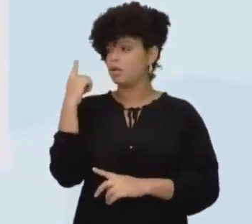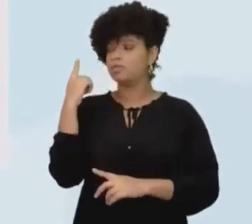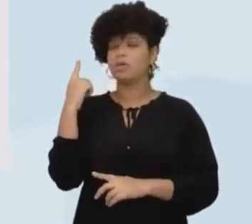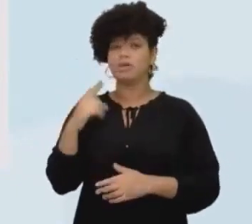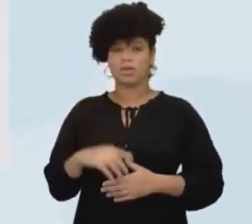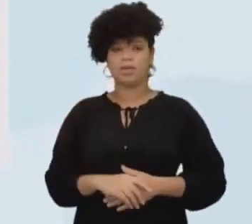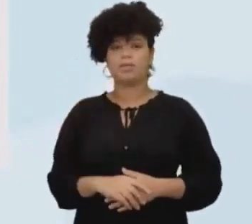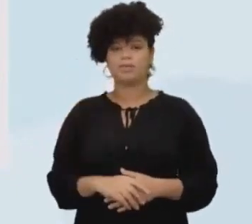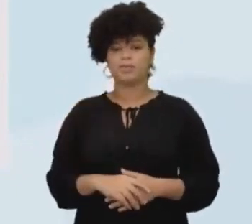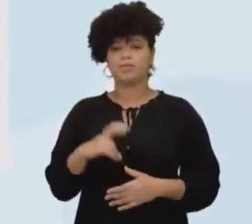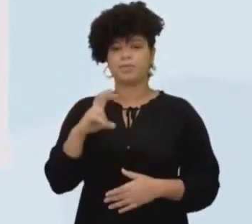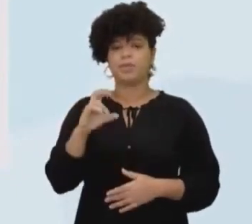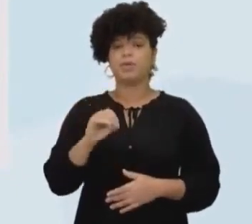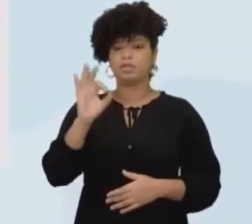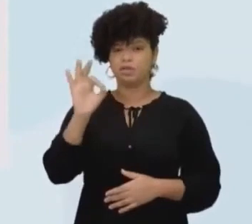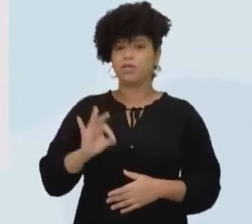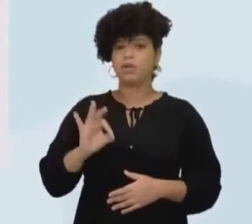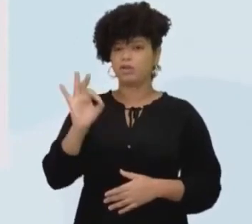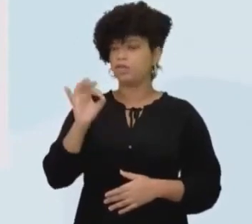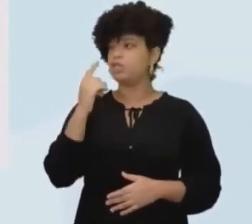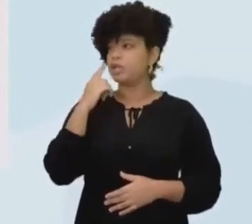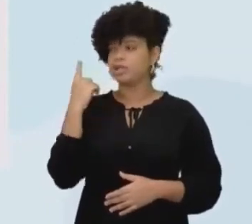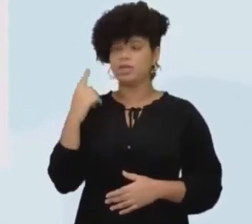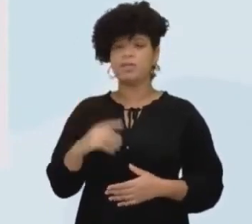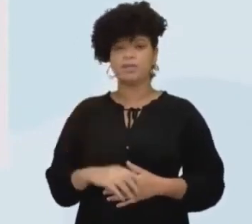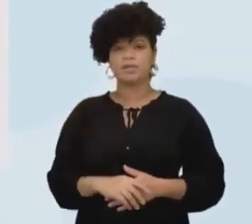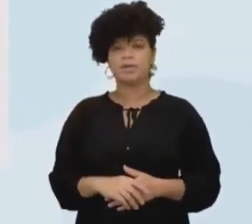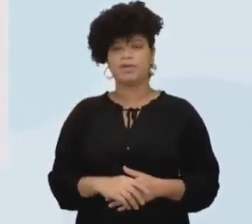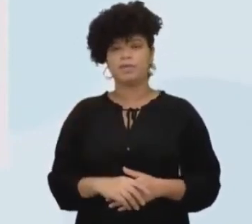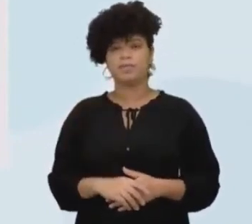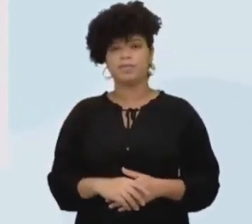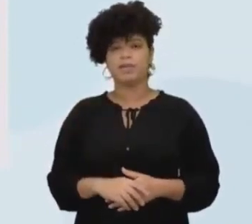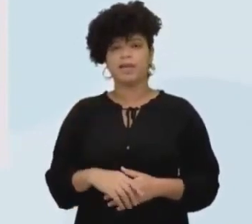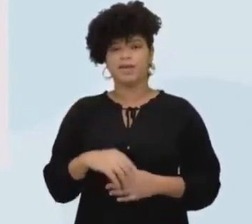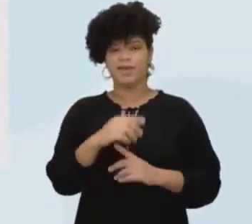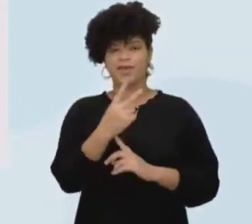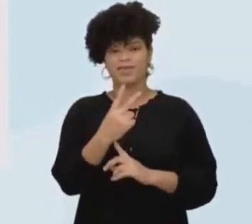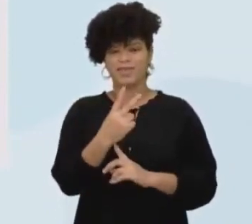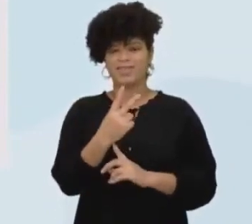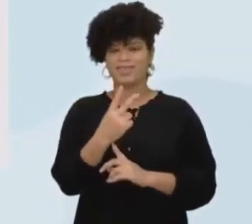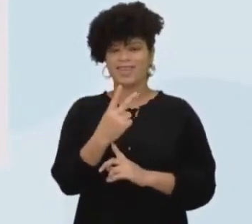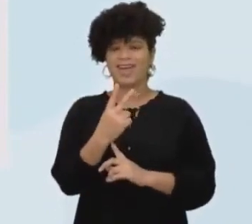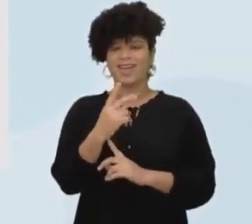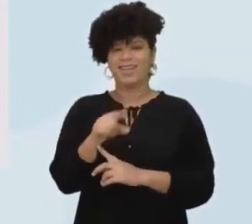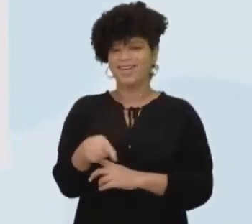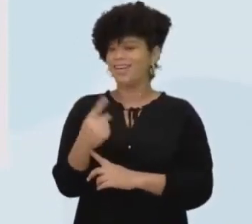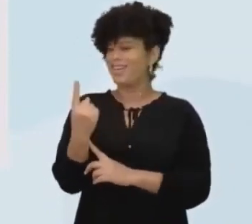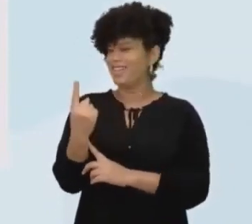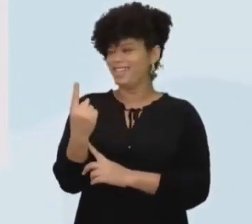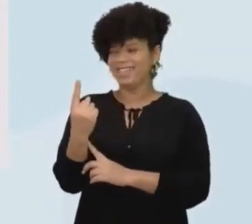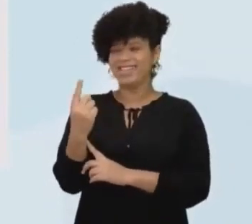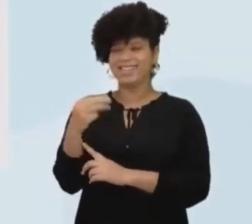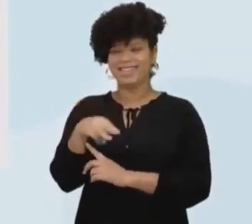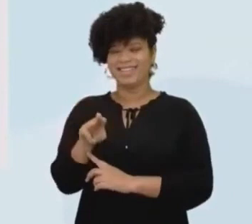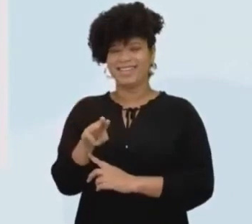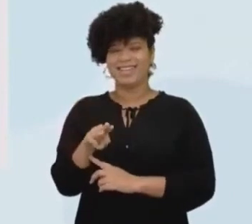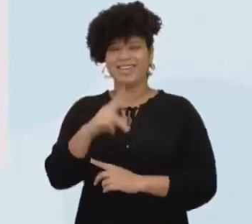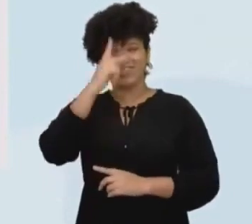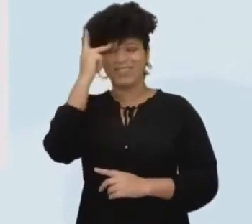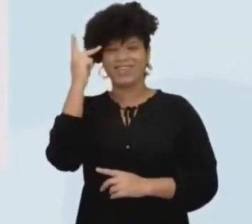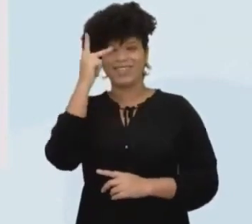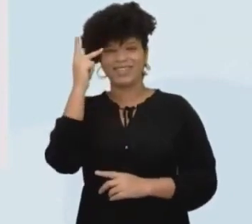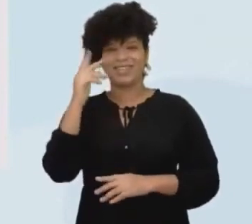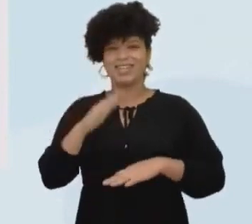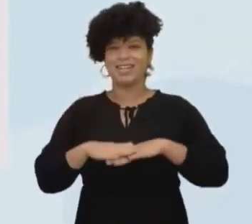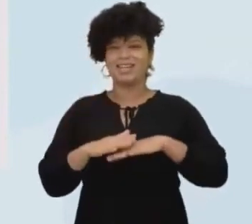50% da população aí vive aí ou seja 2,1 milhões de habitantes com um salário